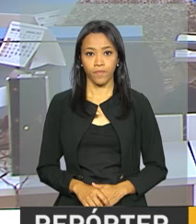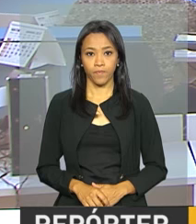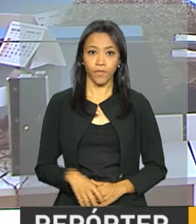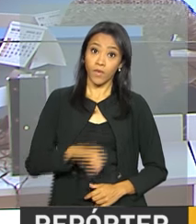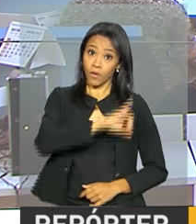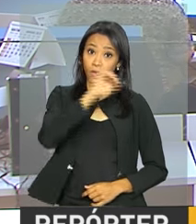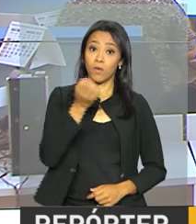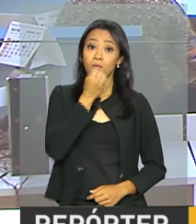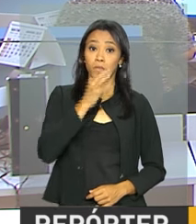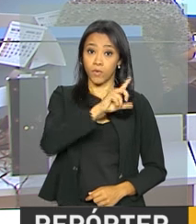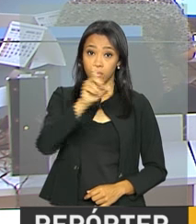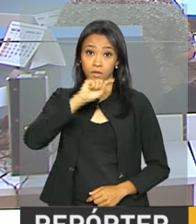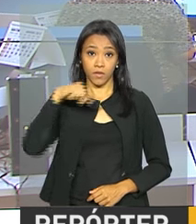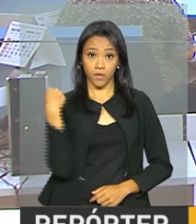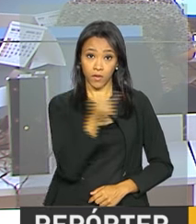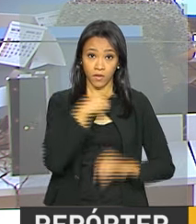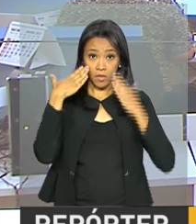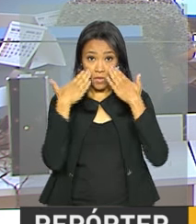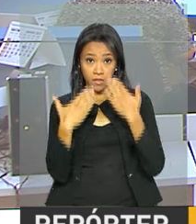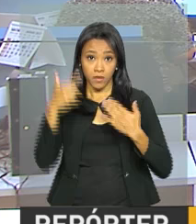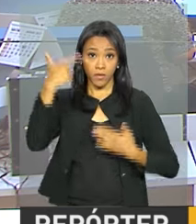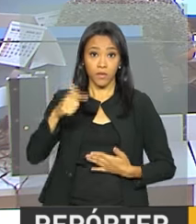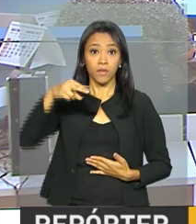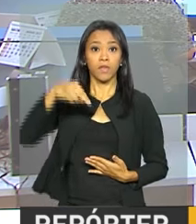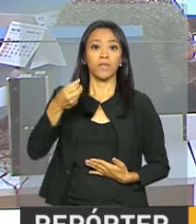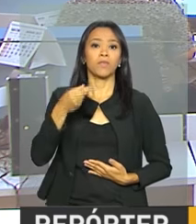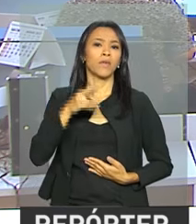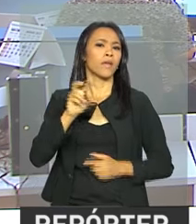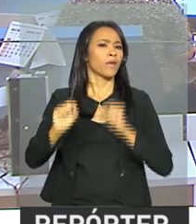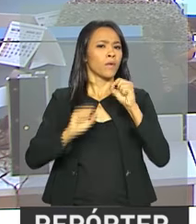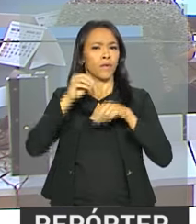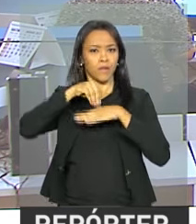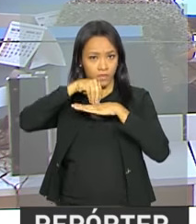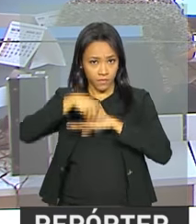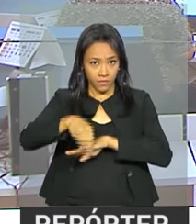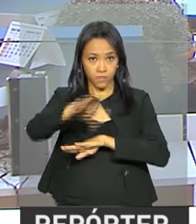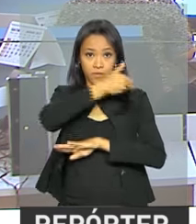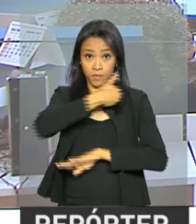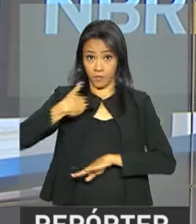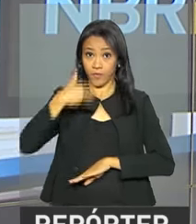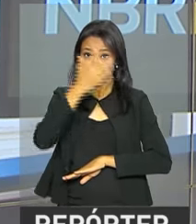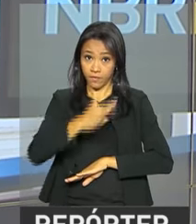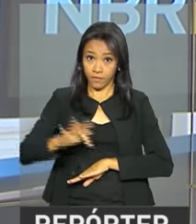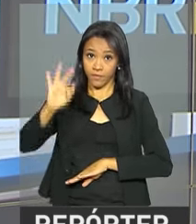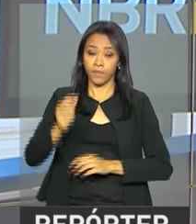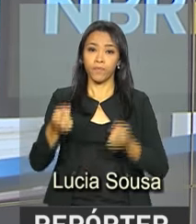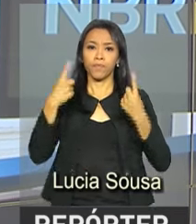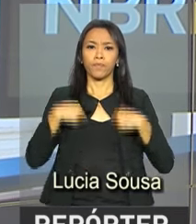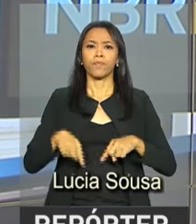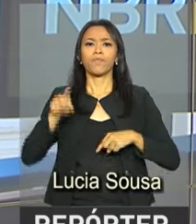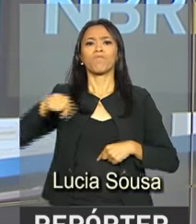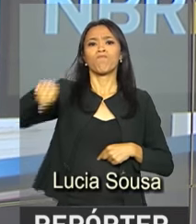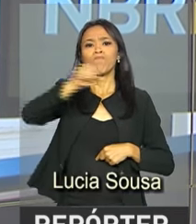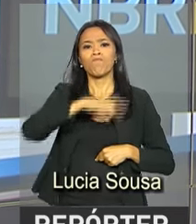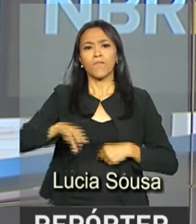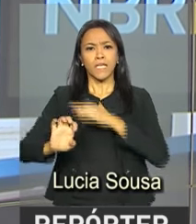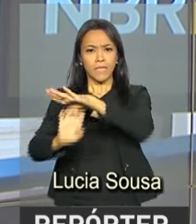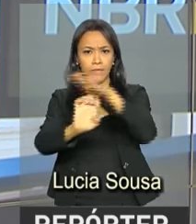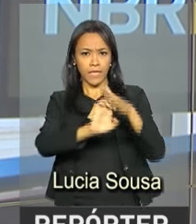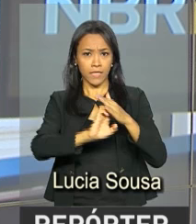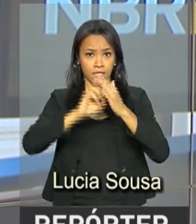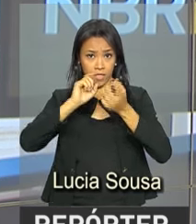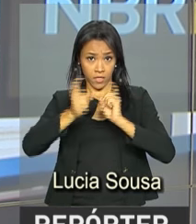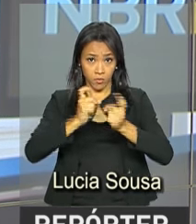Olá bom dia estamos de volta com repórter NBR e as notícias do governo federal as administradoras de cartão de